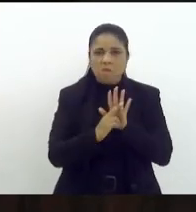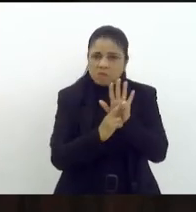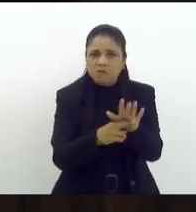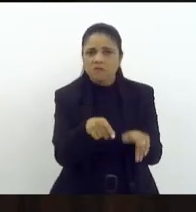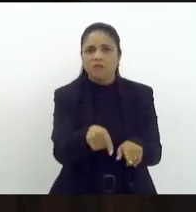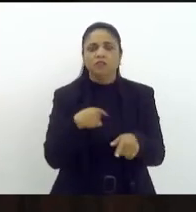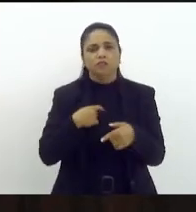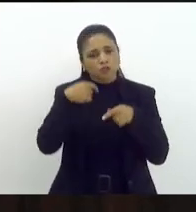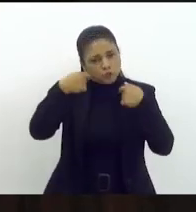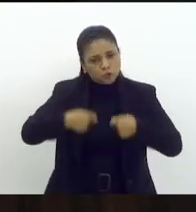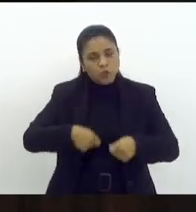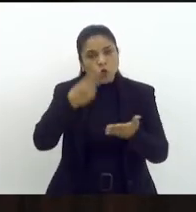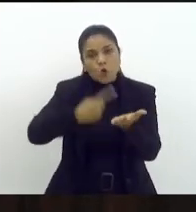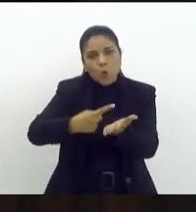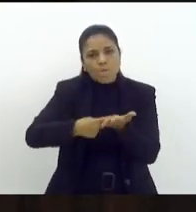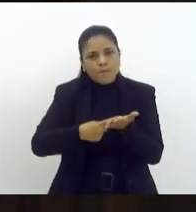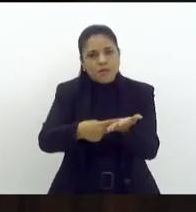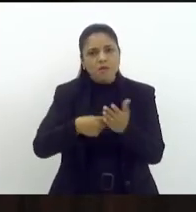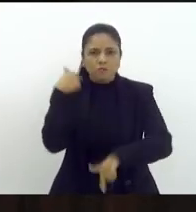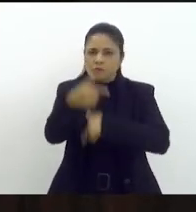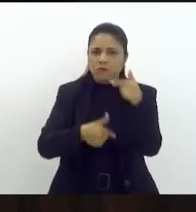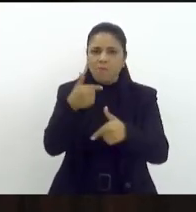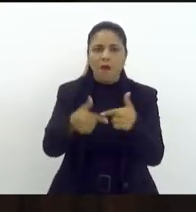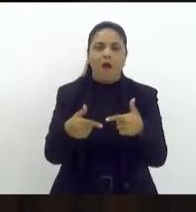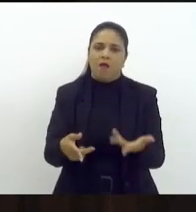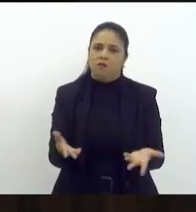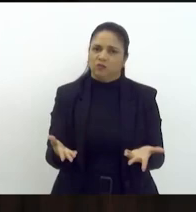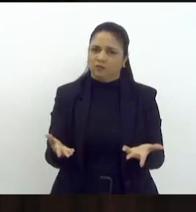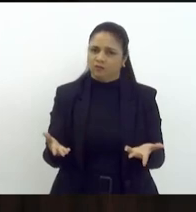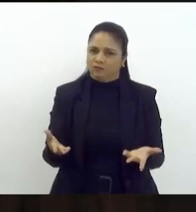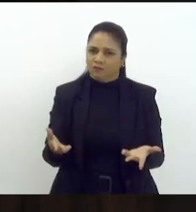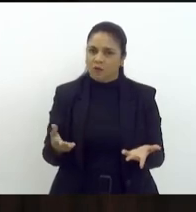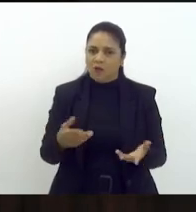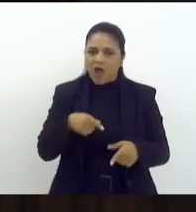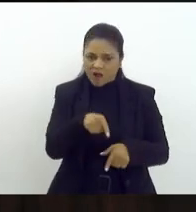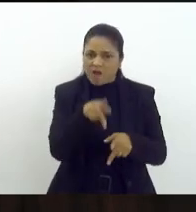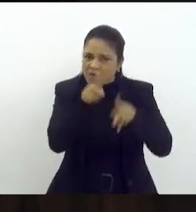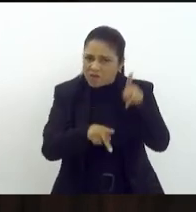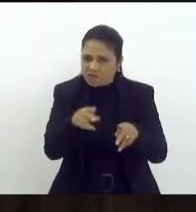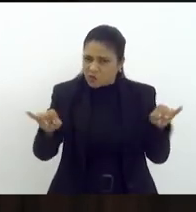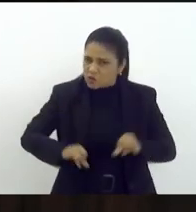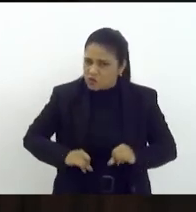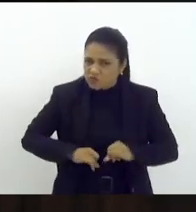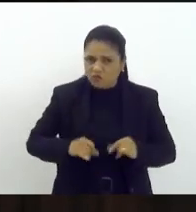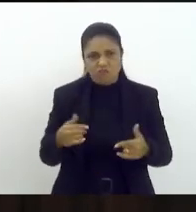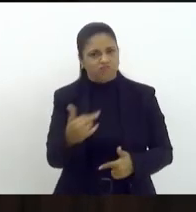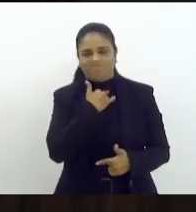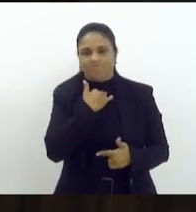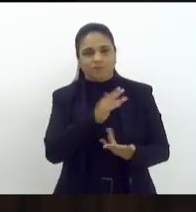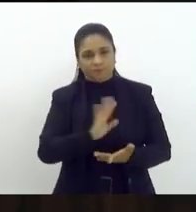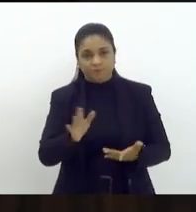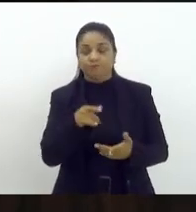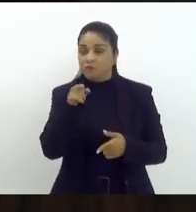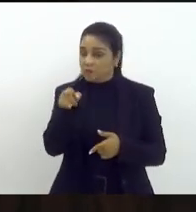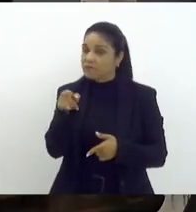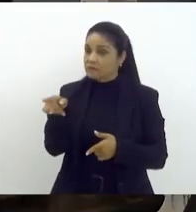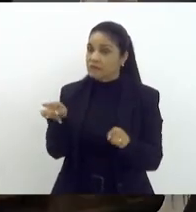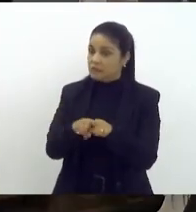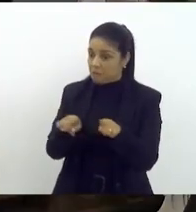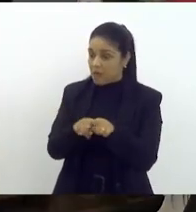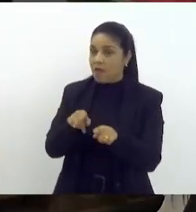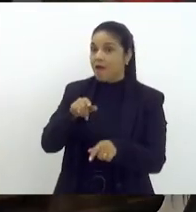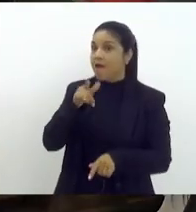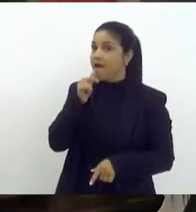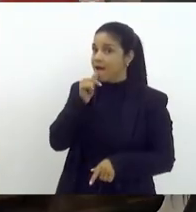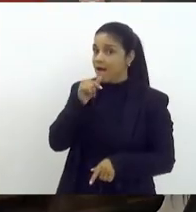papel sem taxar a população com mais encargos a senhora Estendeu né isso que vale também para água dos